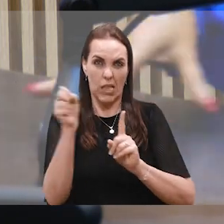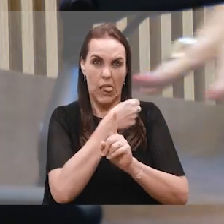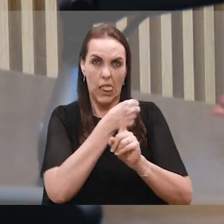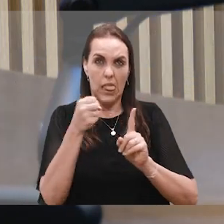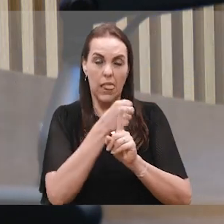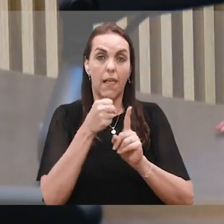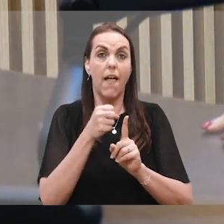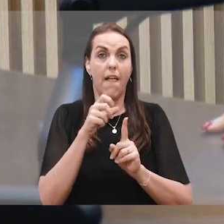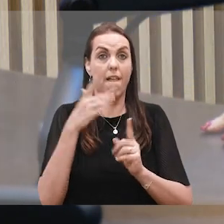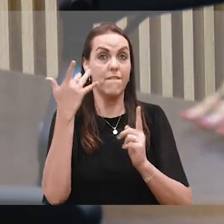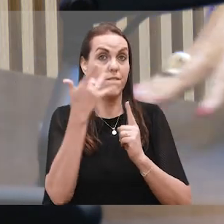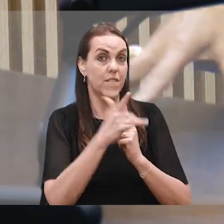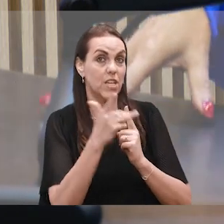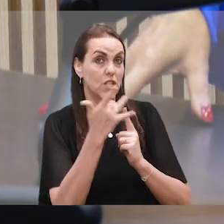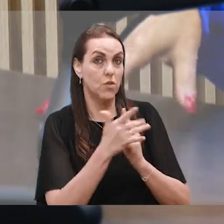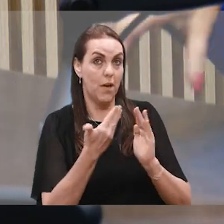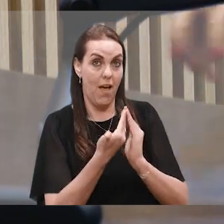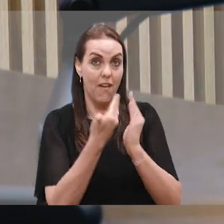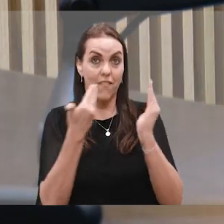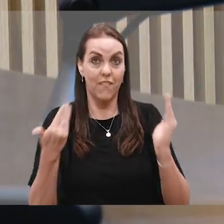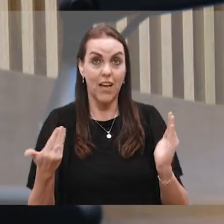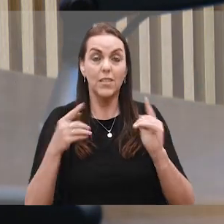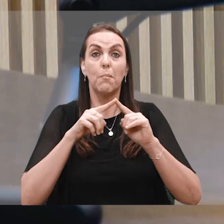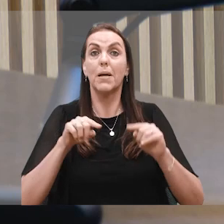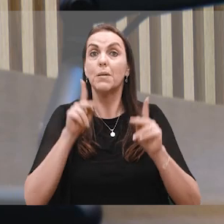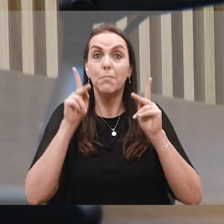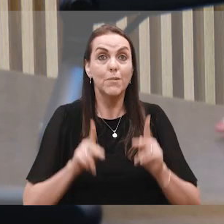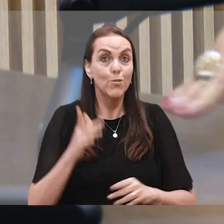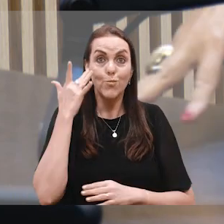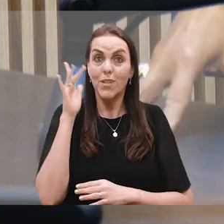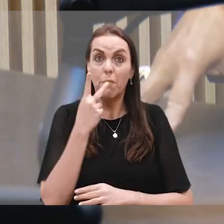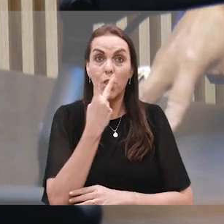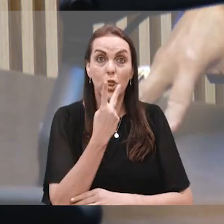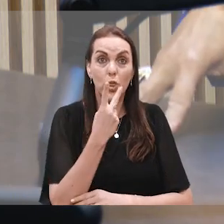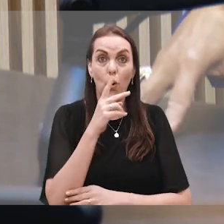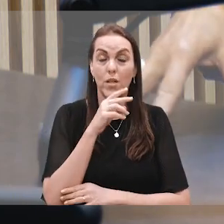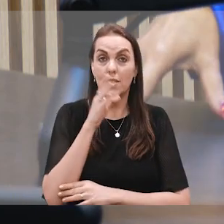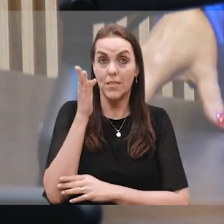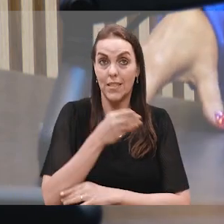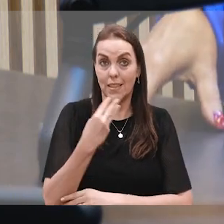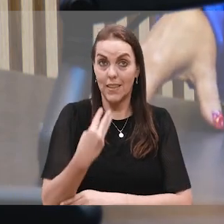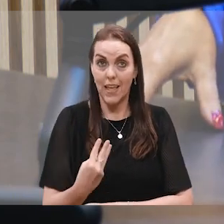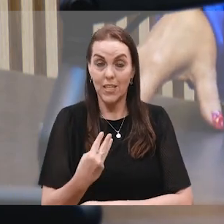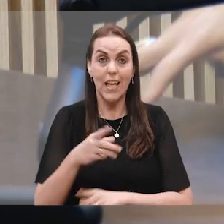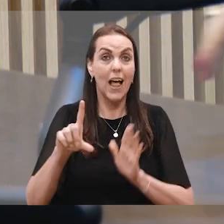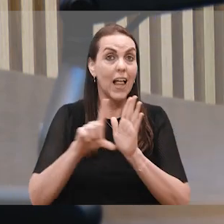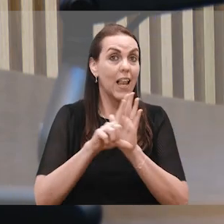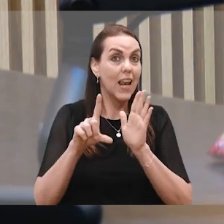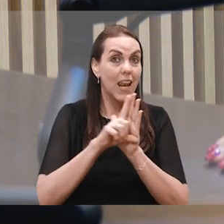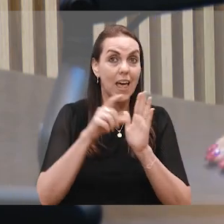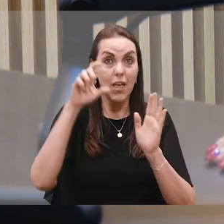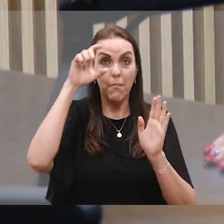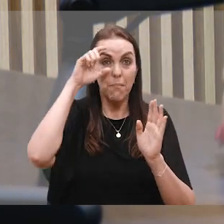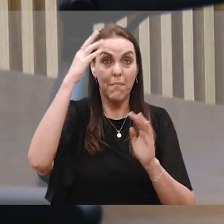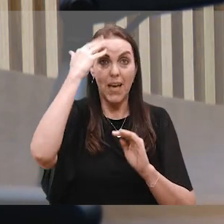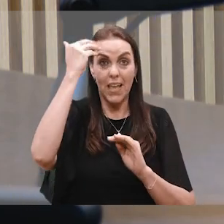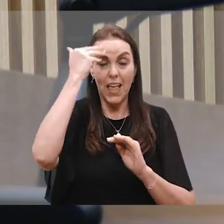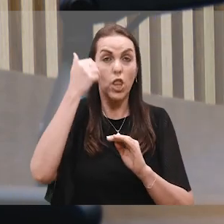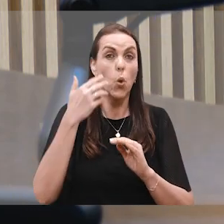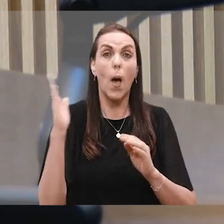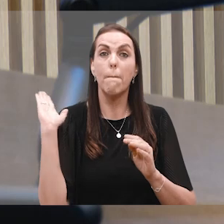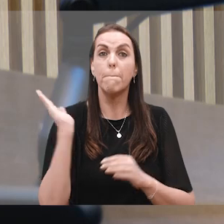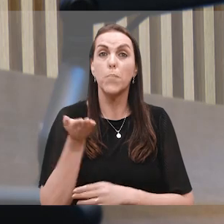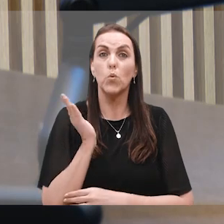vítima, mas a maioria das pessoas não sabem que 2/3 da Lei Maria da Penha não é punitiva,